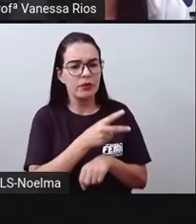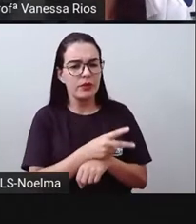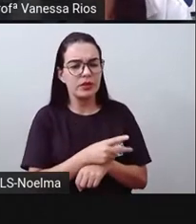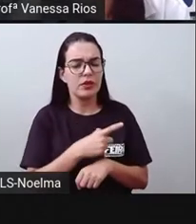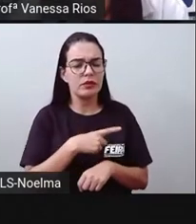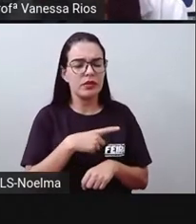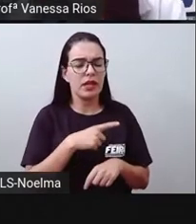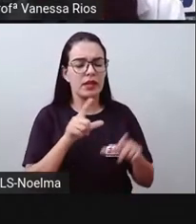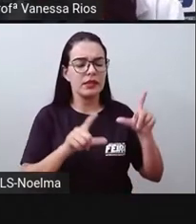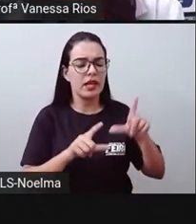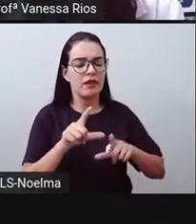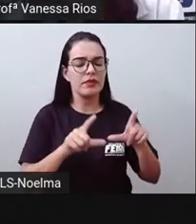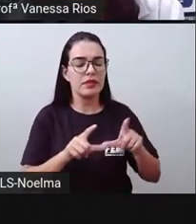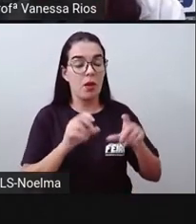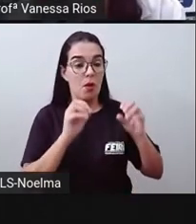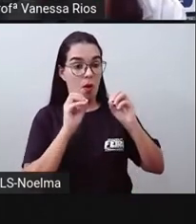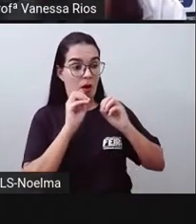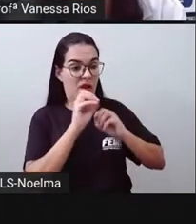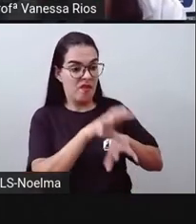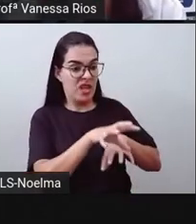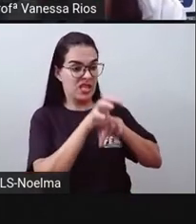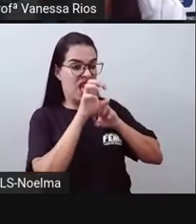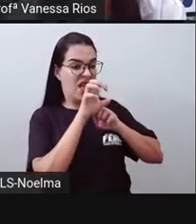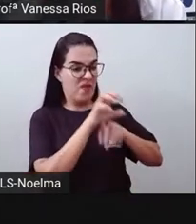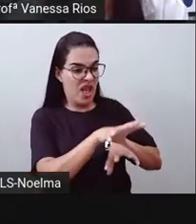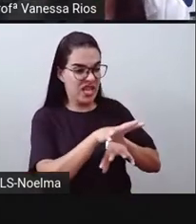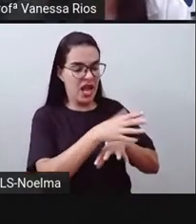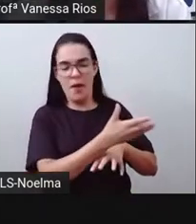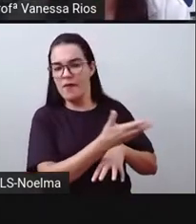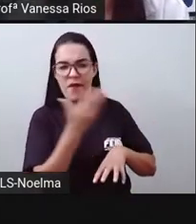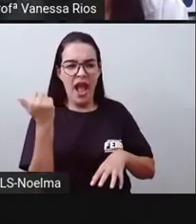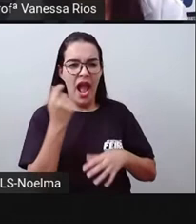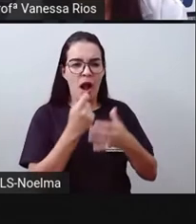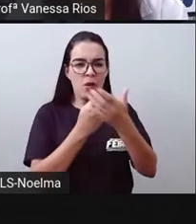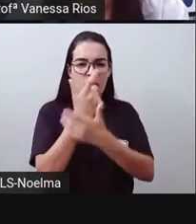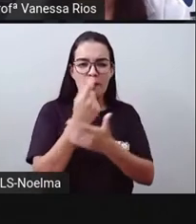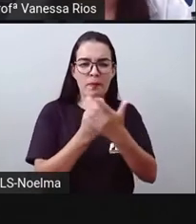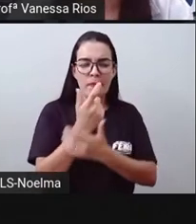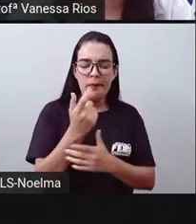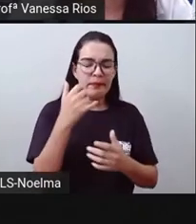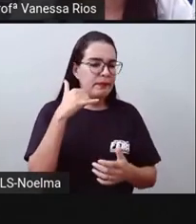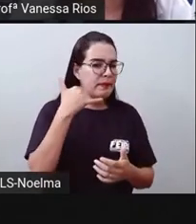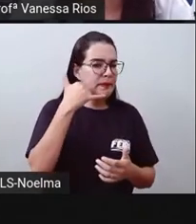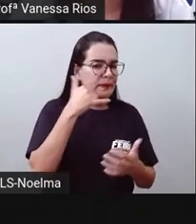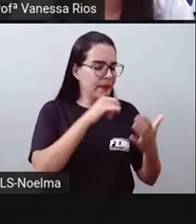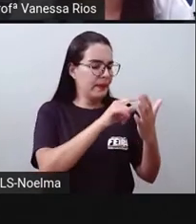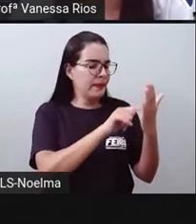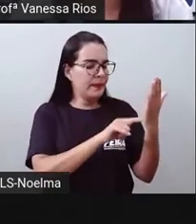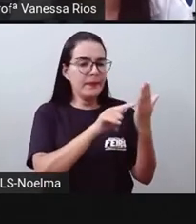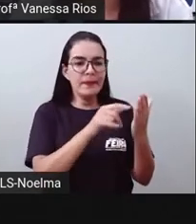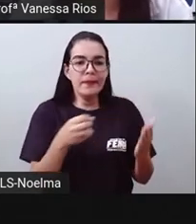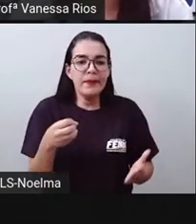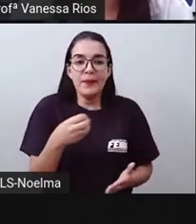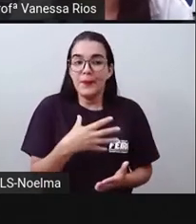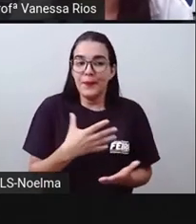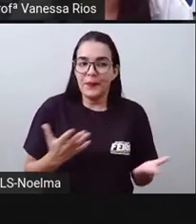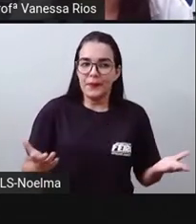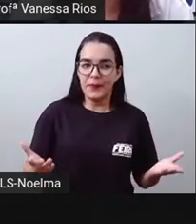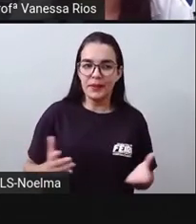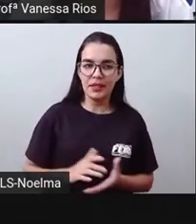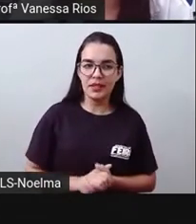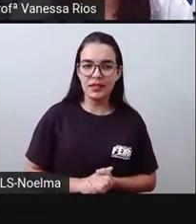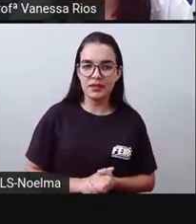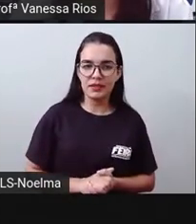simplesmente não ignorou essas mensagens, né? Provavelmente ele deveria sentir-se excluído